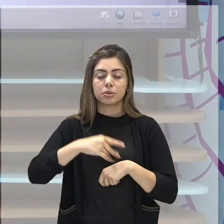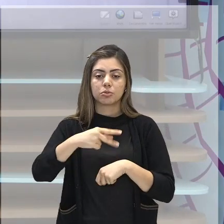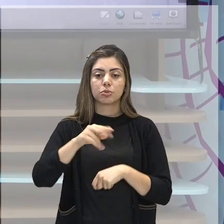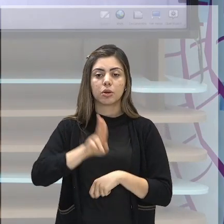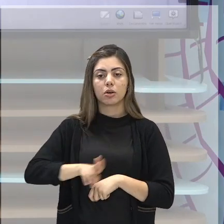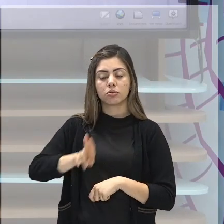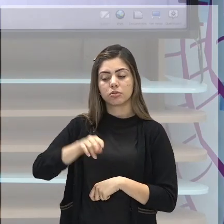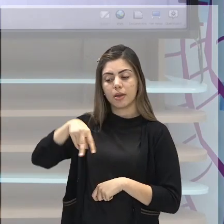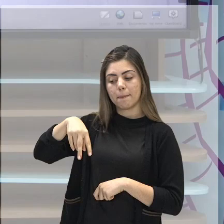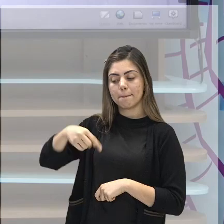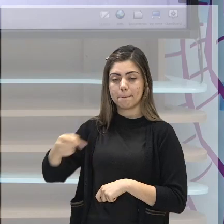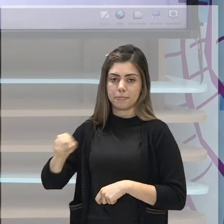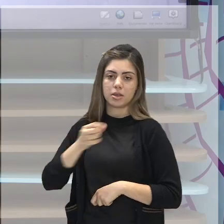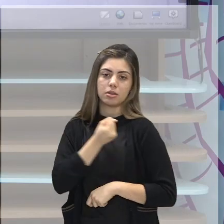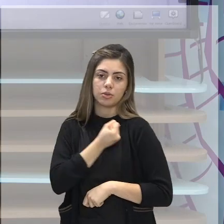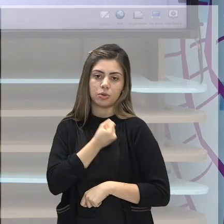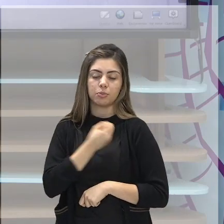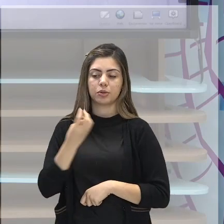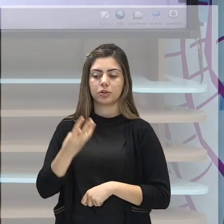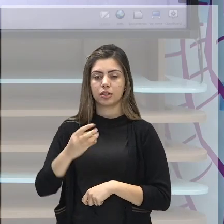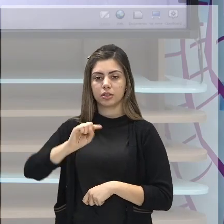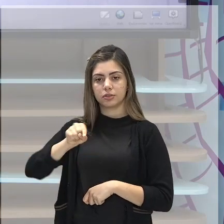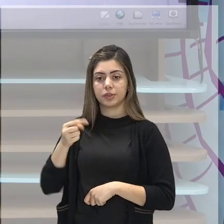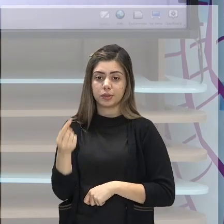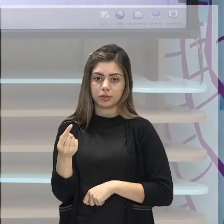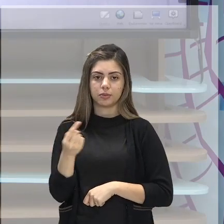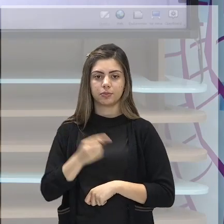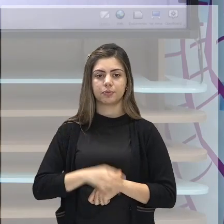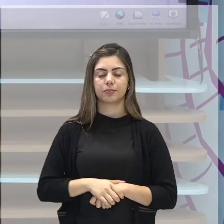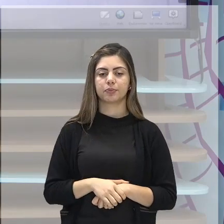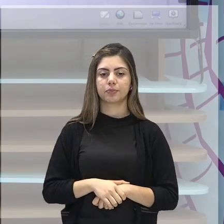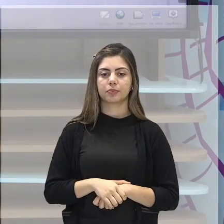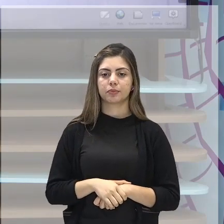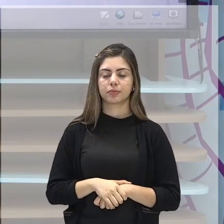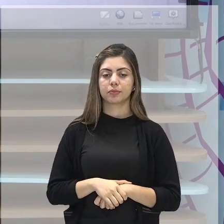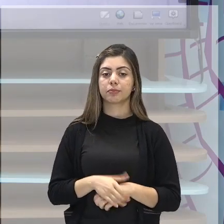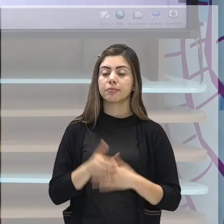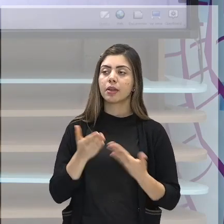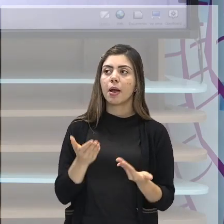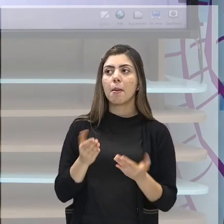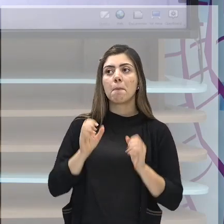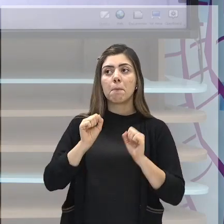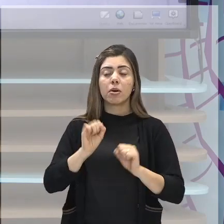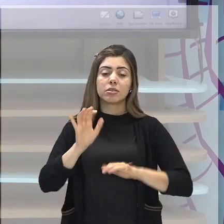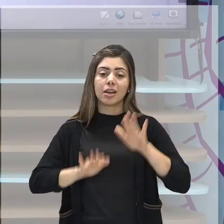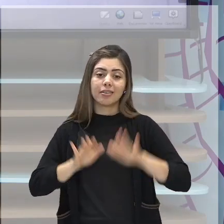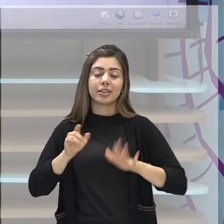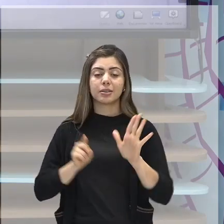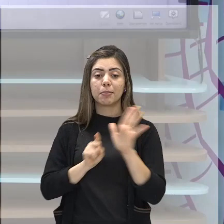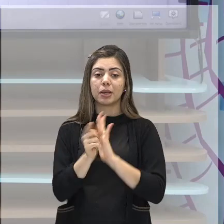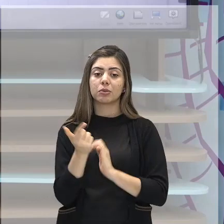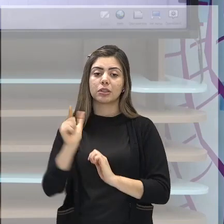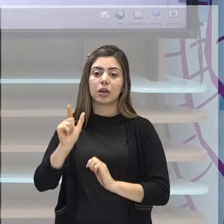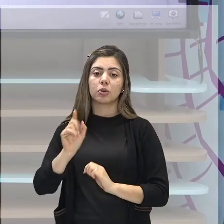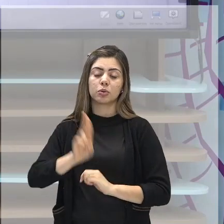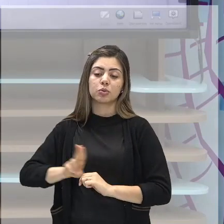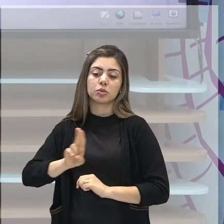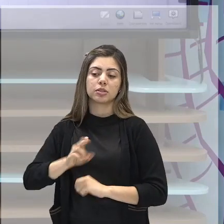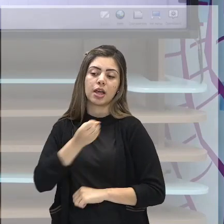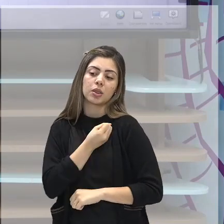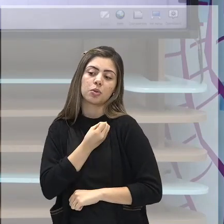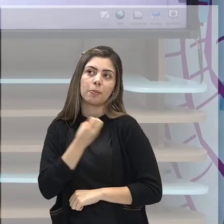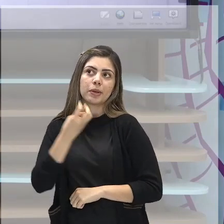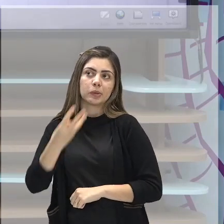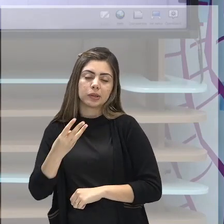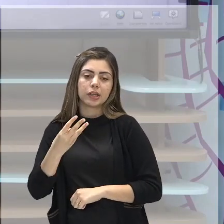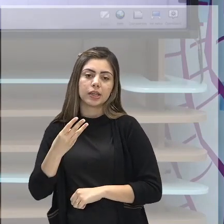para π de 3,1. Tem problemas que vão pedir, use somente 3. Tem